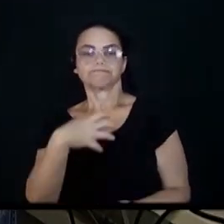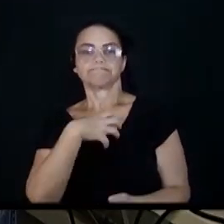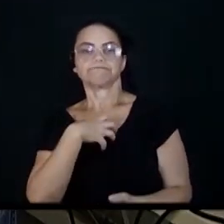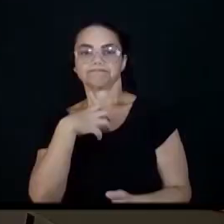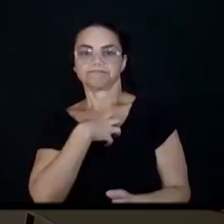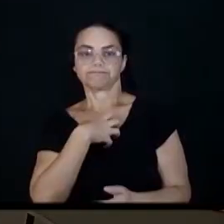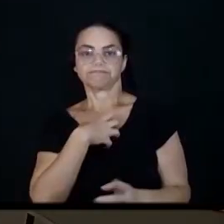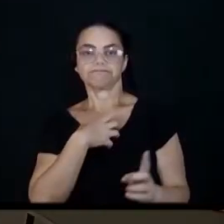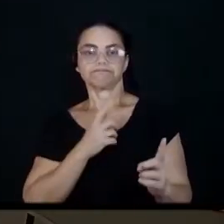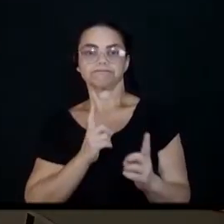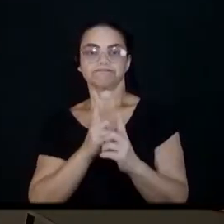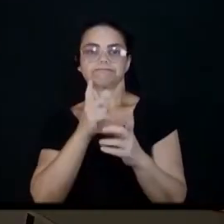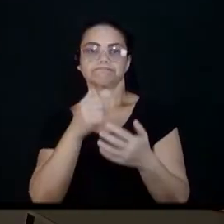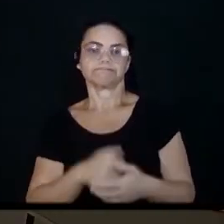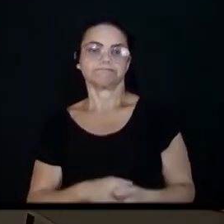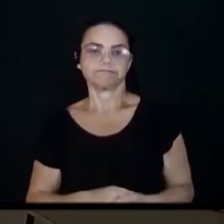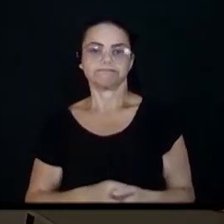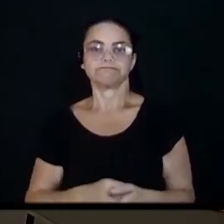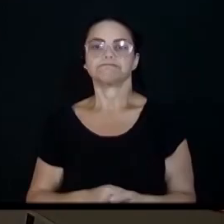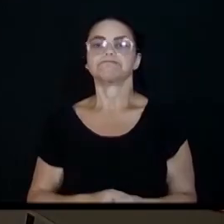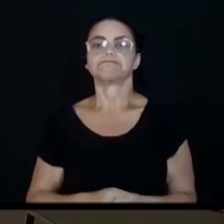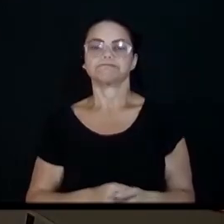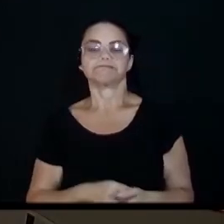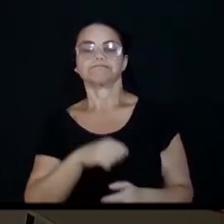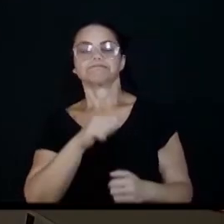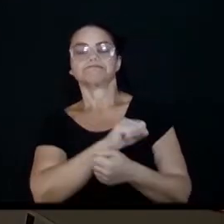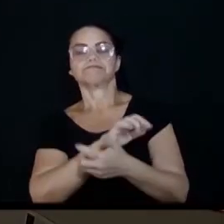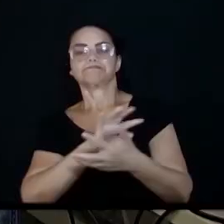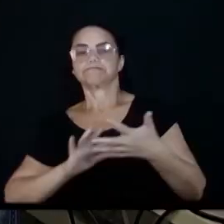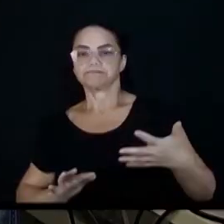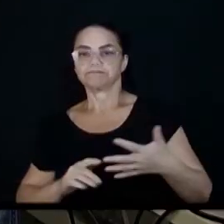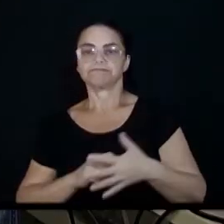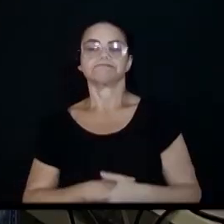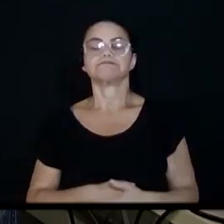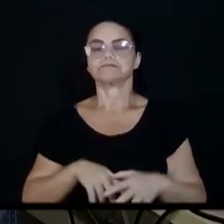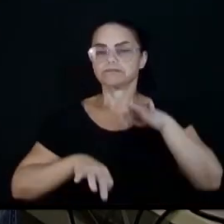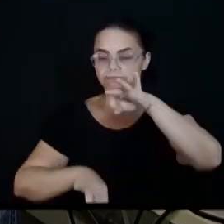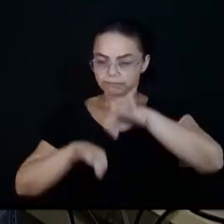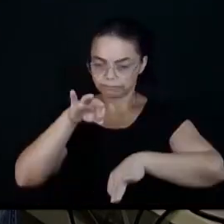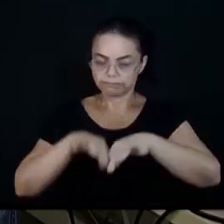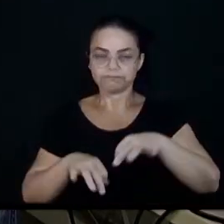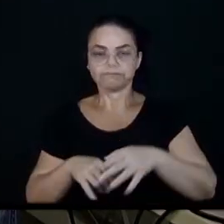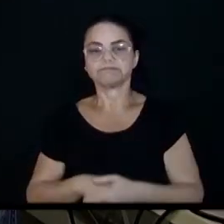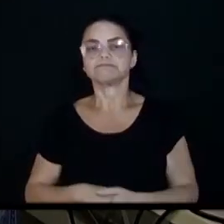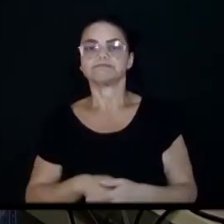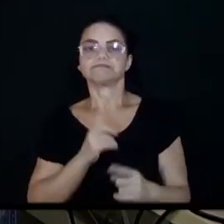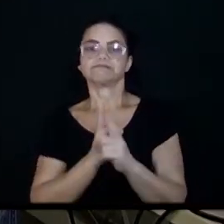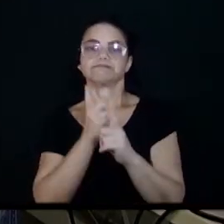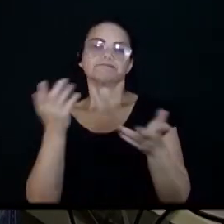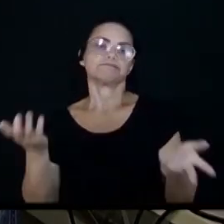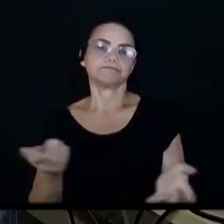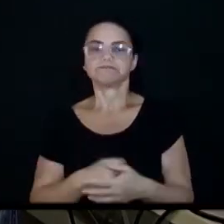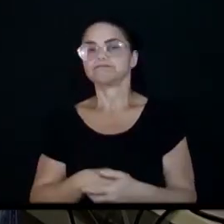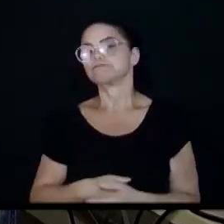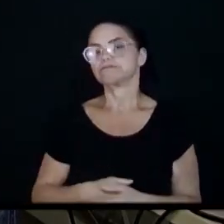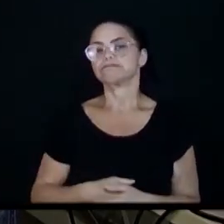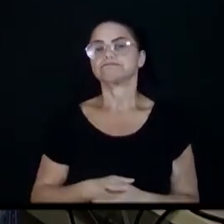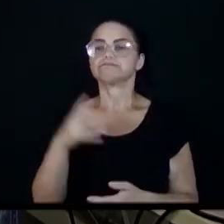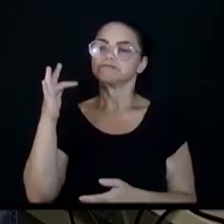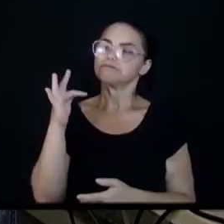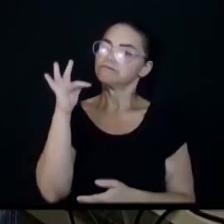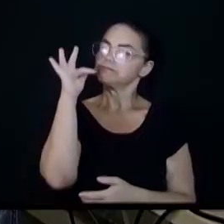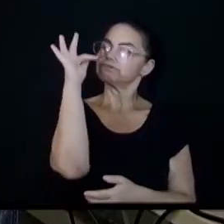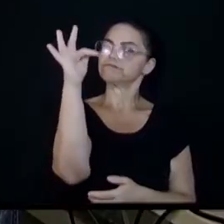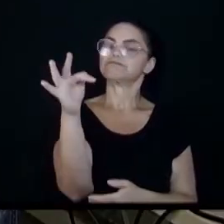vão se identificar com certa atividade, né, e vão se encontrar, de repente, para o futuro mesmo, né, de